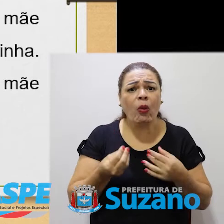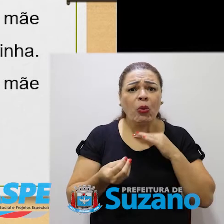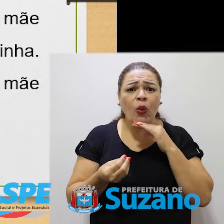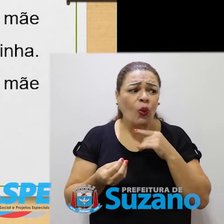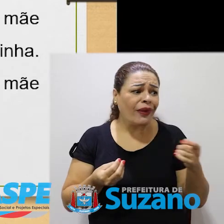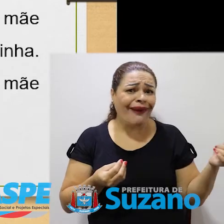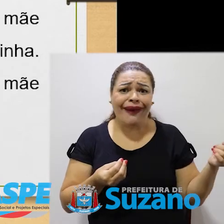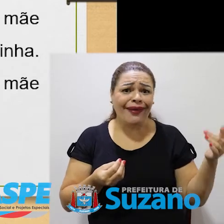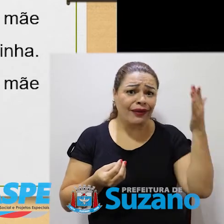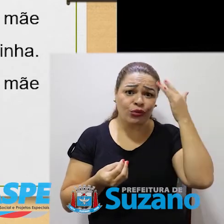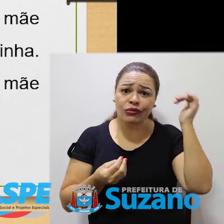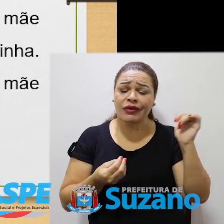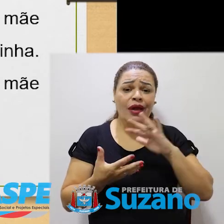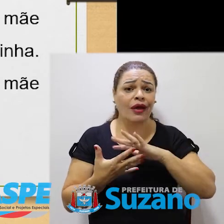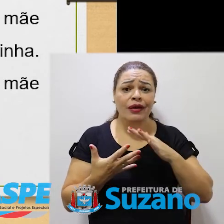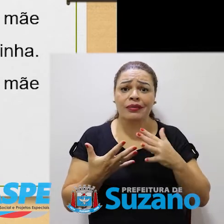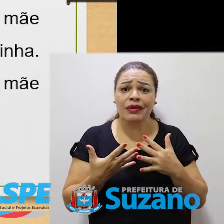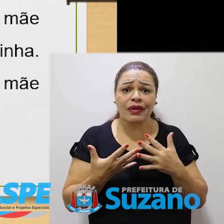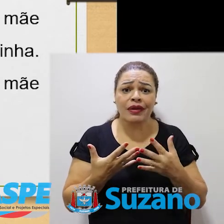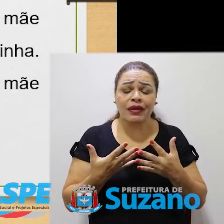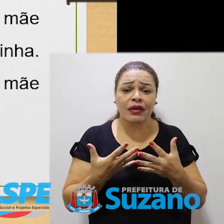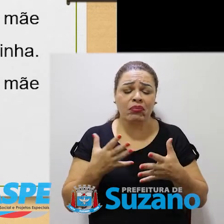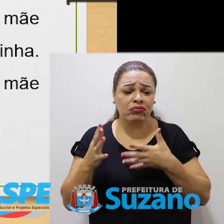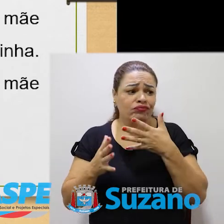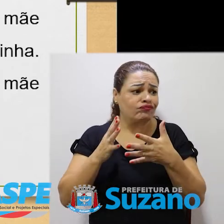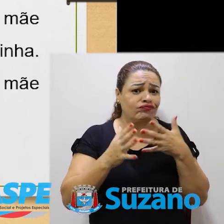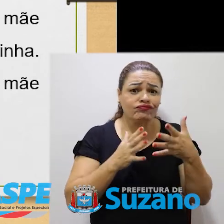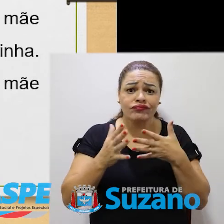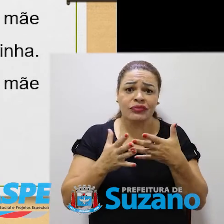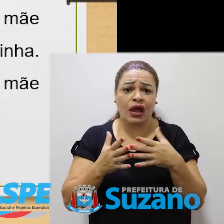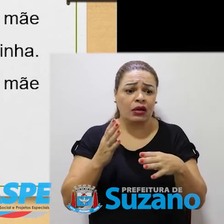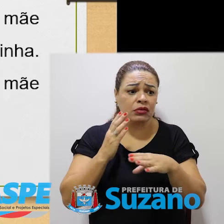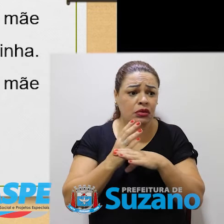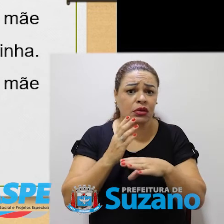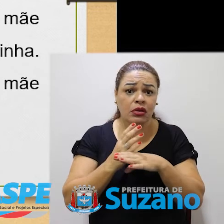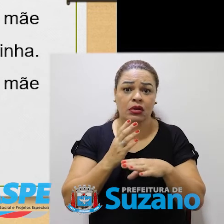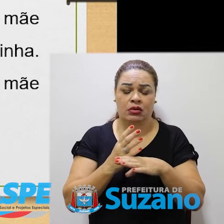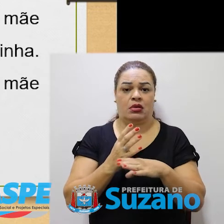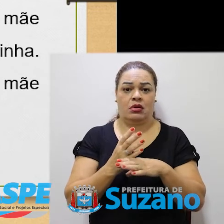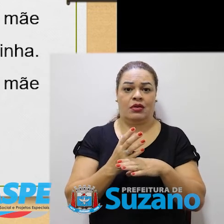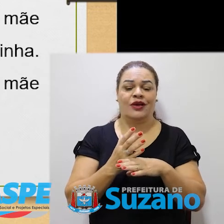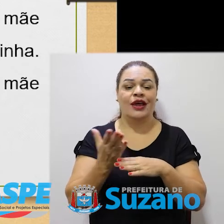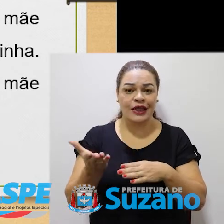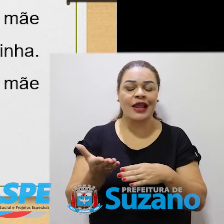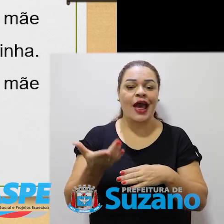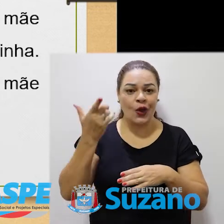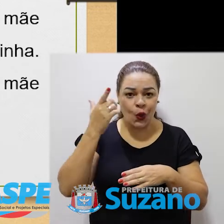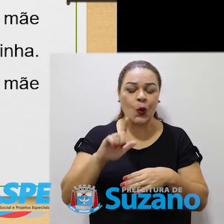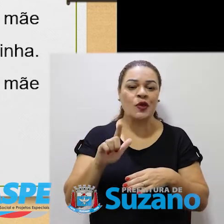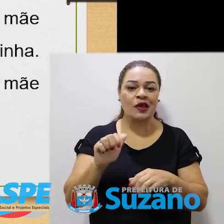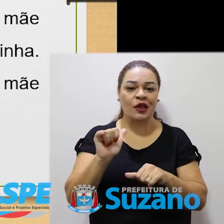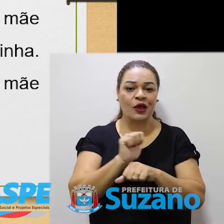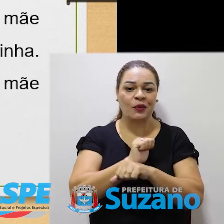amiga não conseguir se comunicar. Mais uma vez que eles desenvolveram uma forma de interagir, ele estava